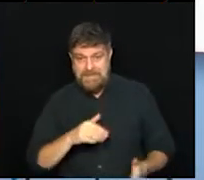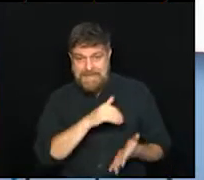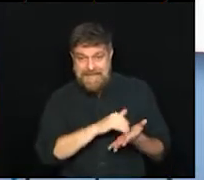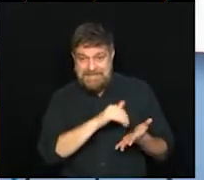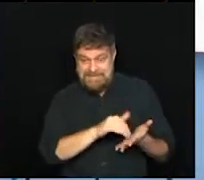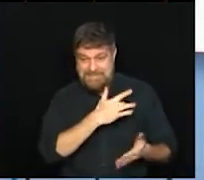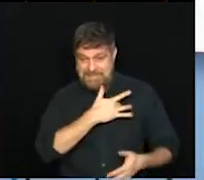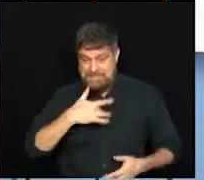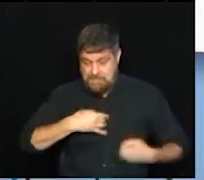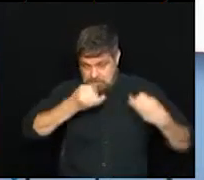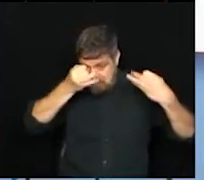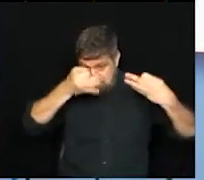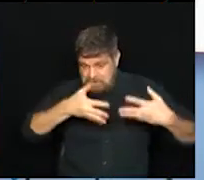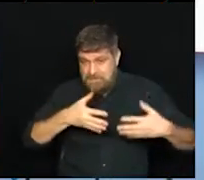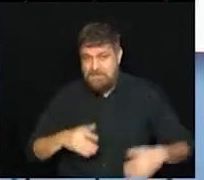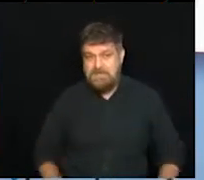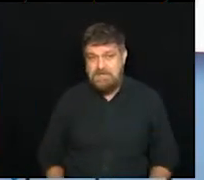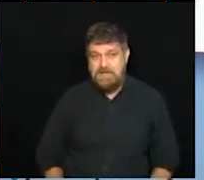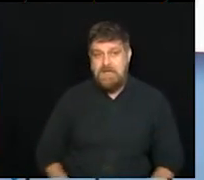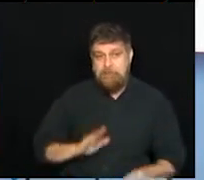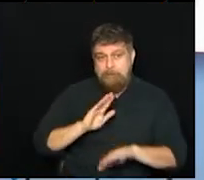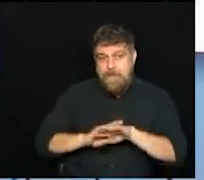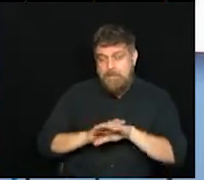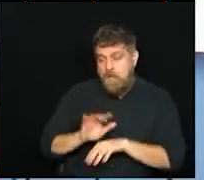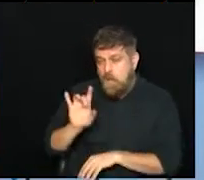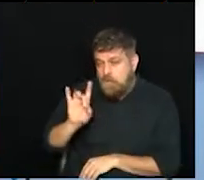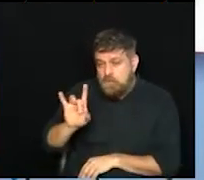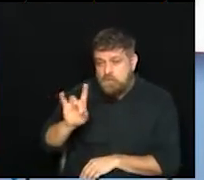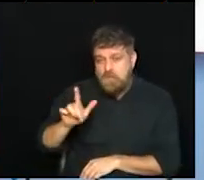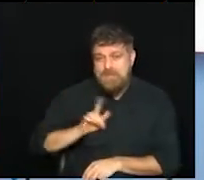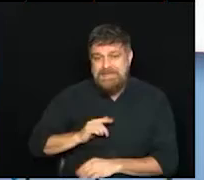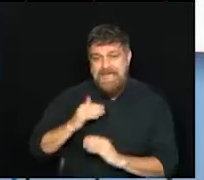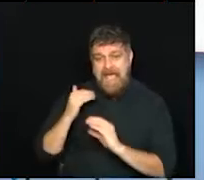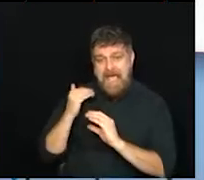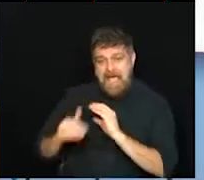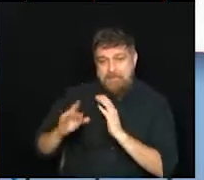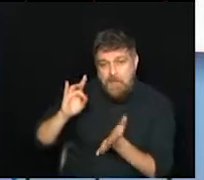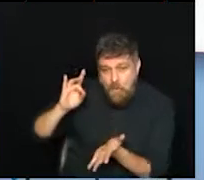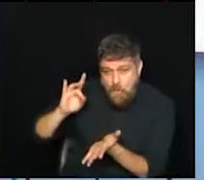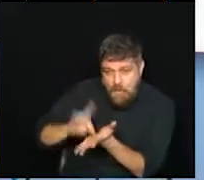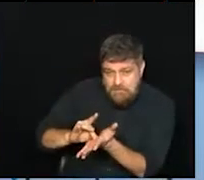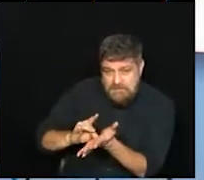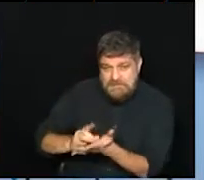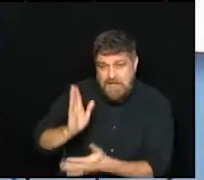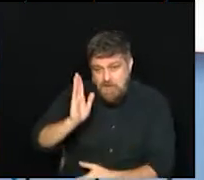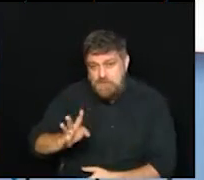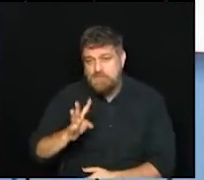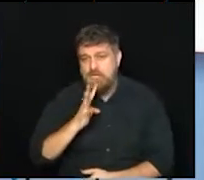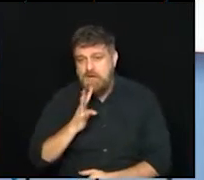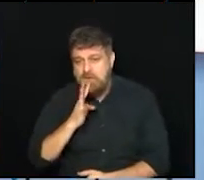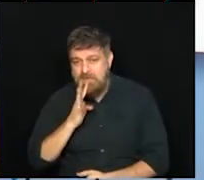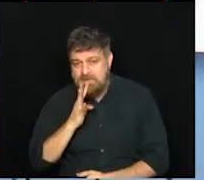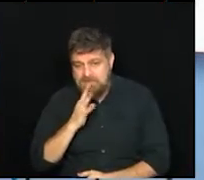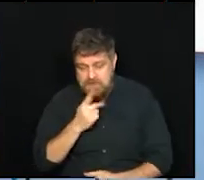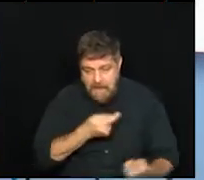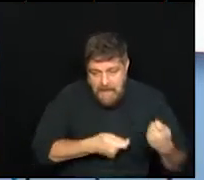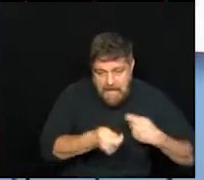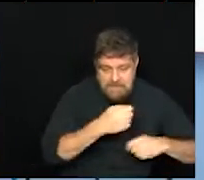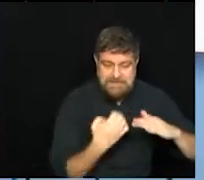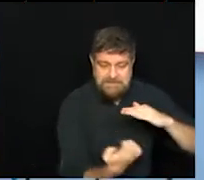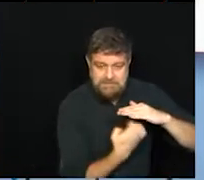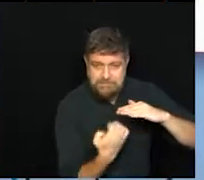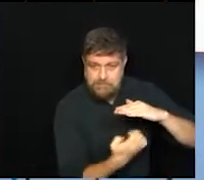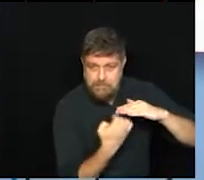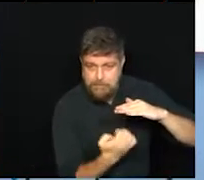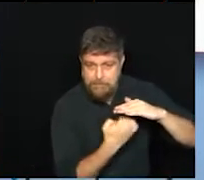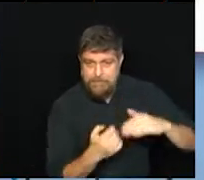de Saúde, é feito apenas com e-mails oficiais já conhecidos pelos administradores das empresas em